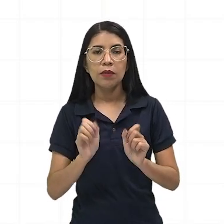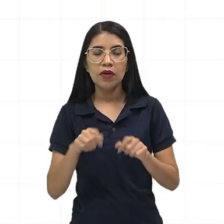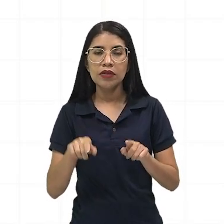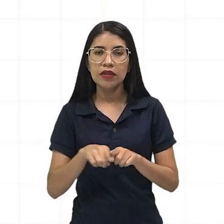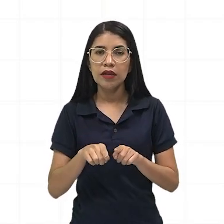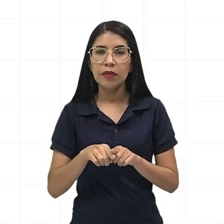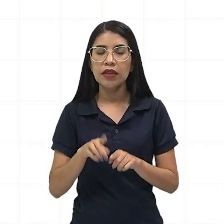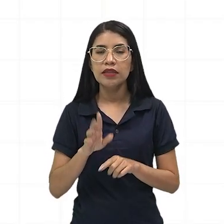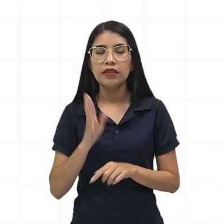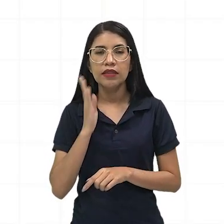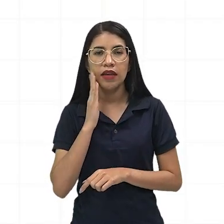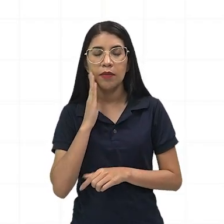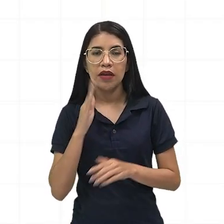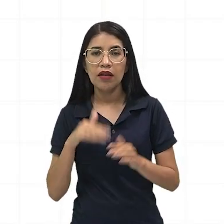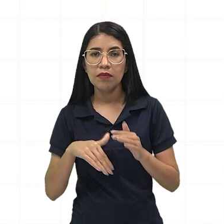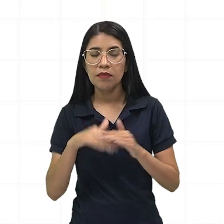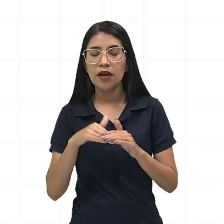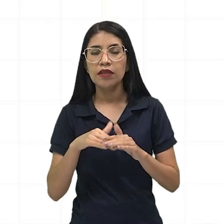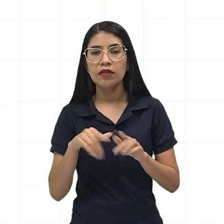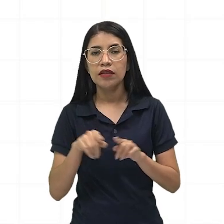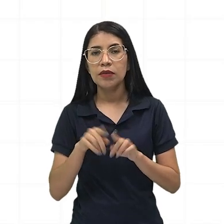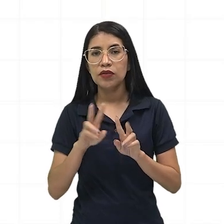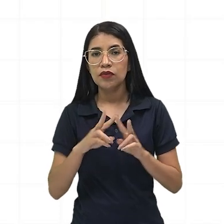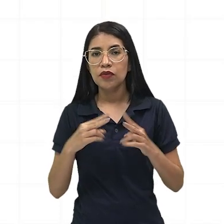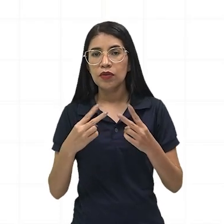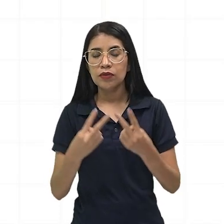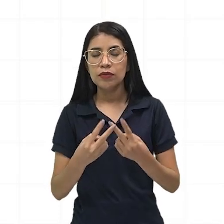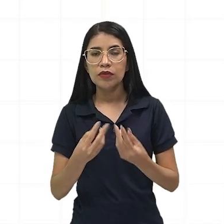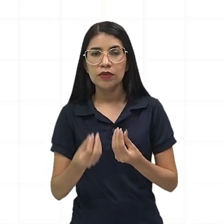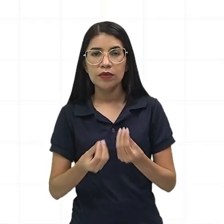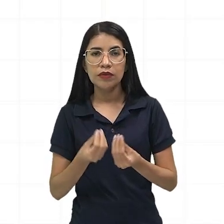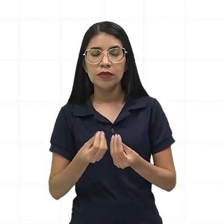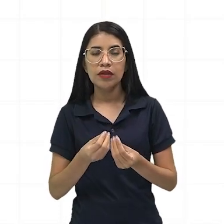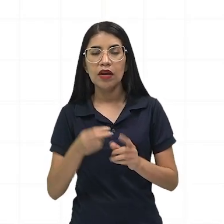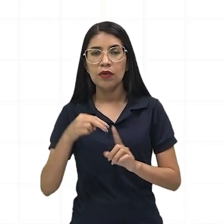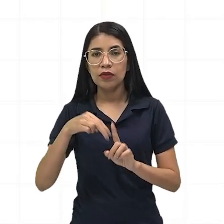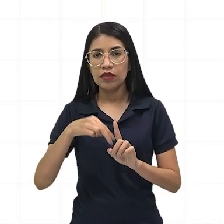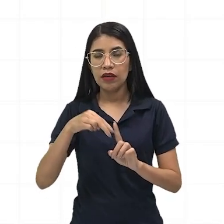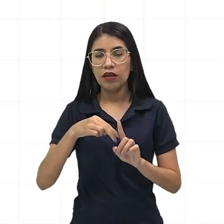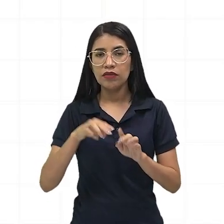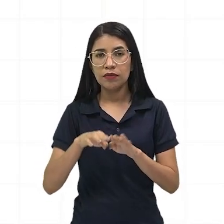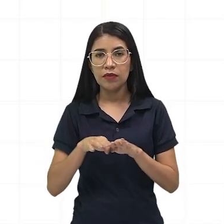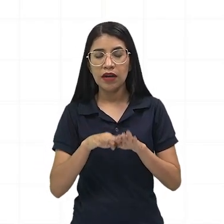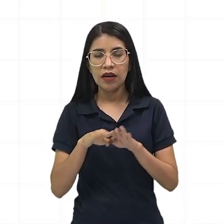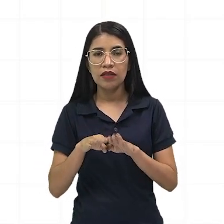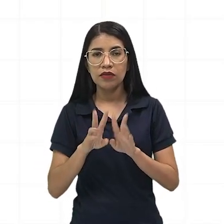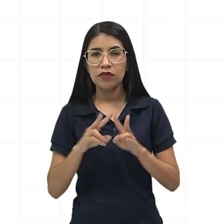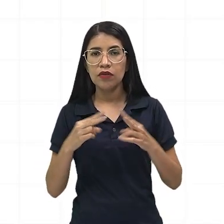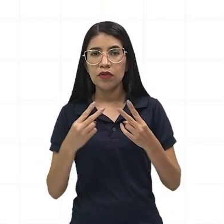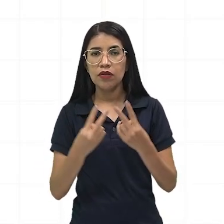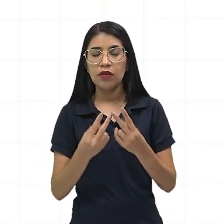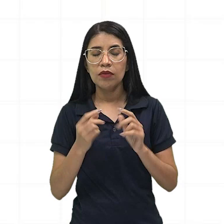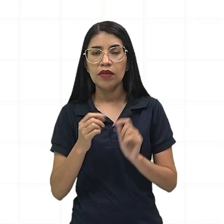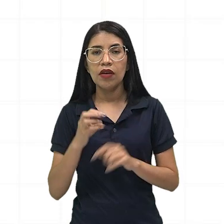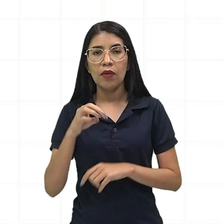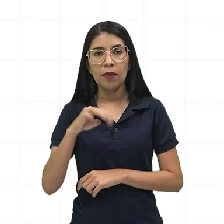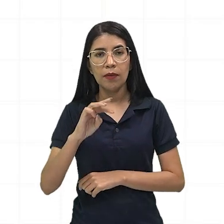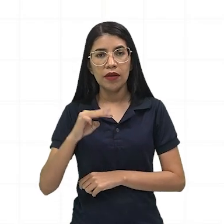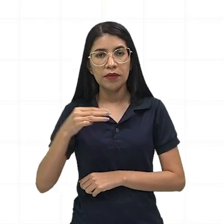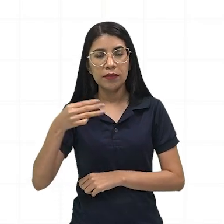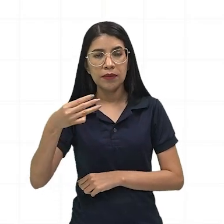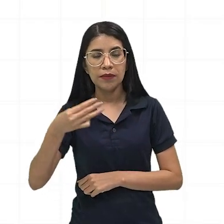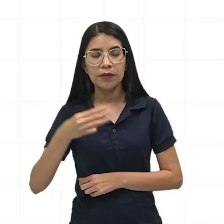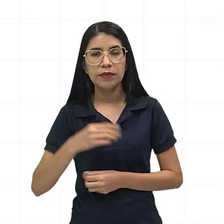vezes conhecer a capacidade de um determinado corpo conhecendo seu volume. A unidade de medida padrão do volume é qual? O metro